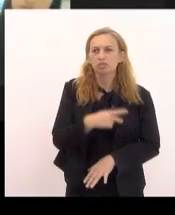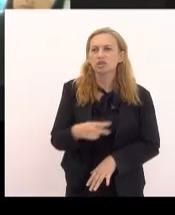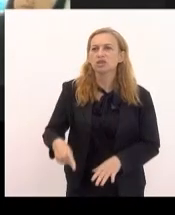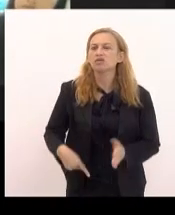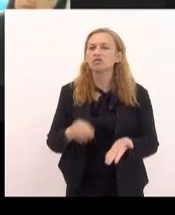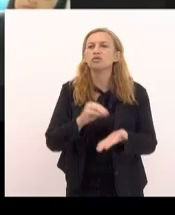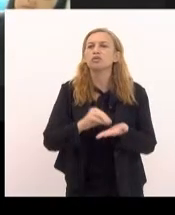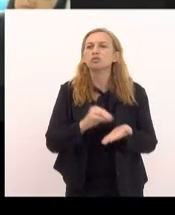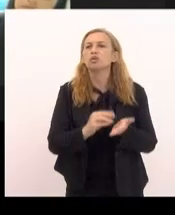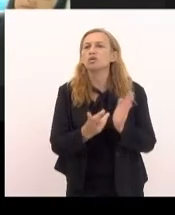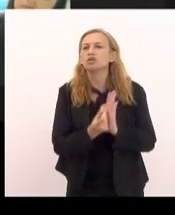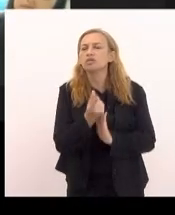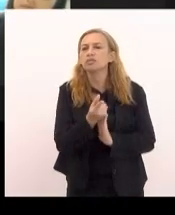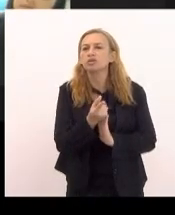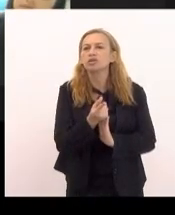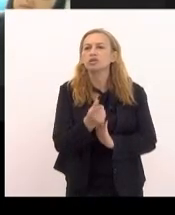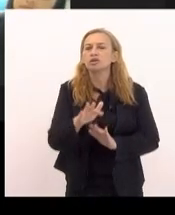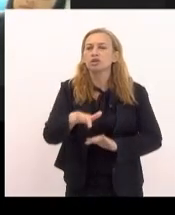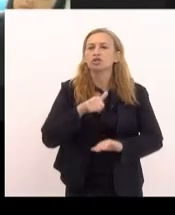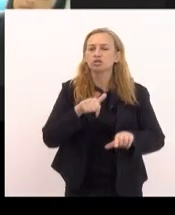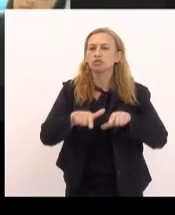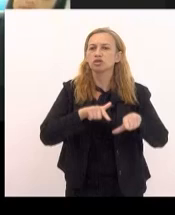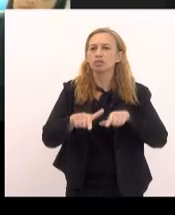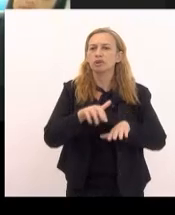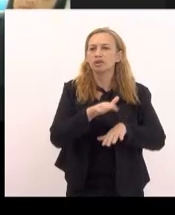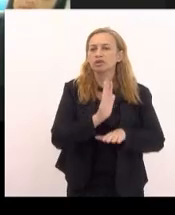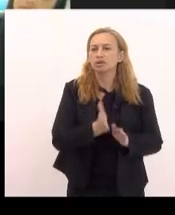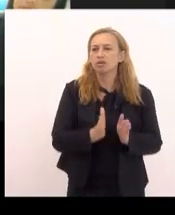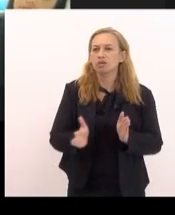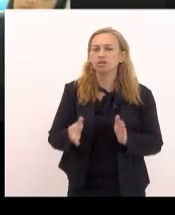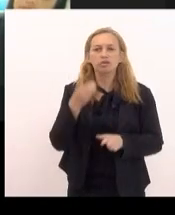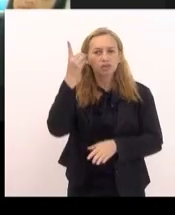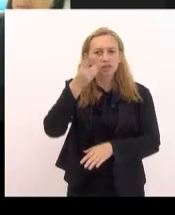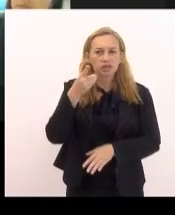orçamento. Presidente, chama os trabalhos à ordem. Deputado Márcio Canella.